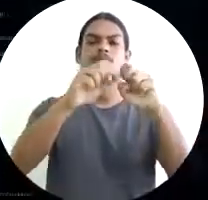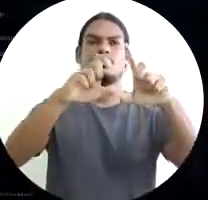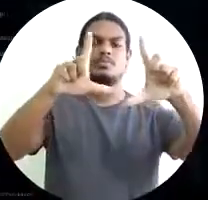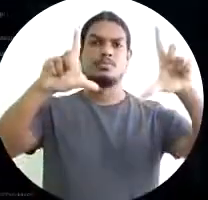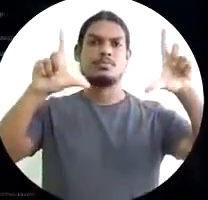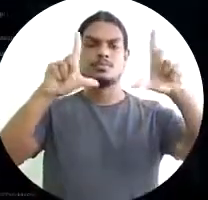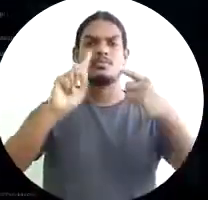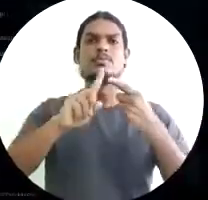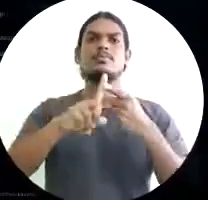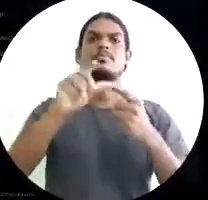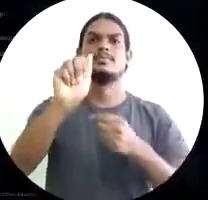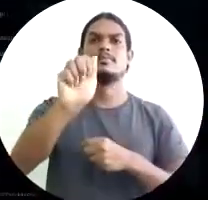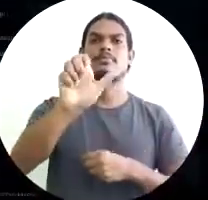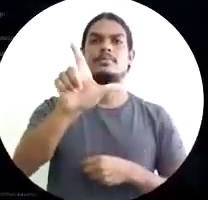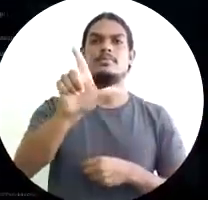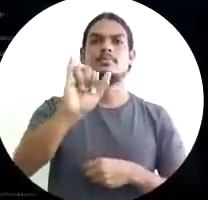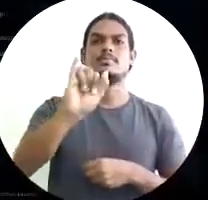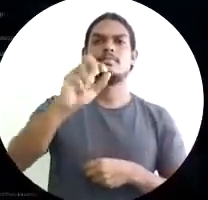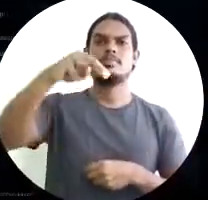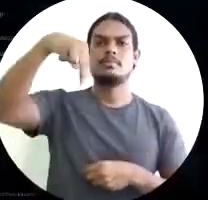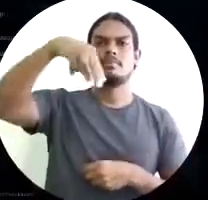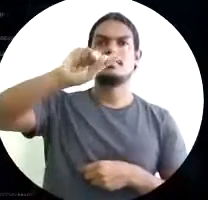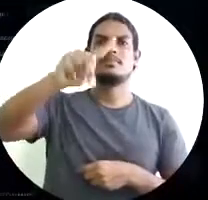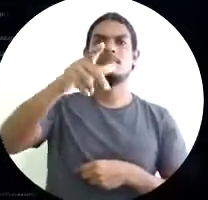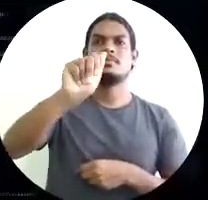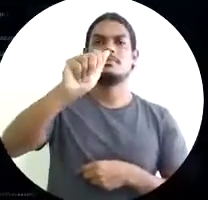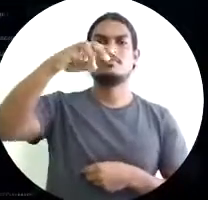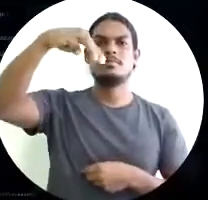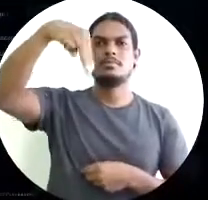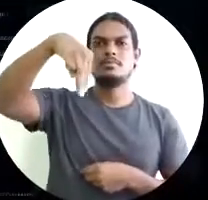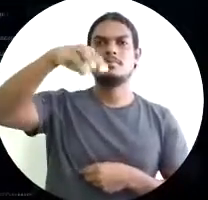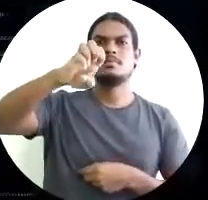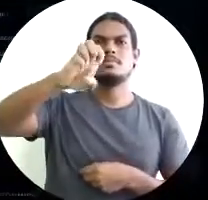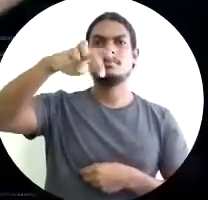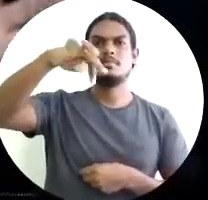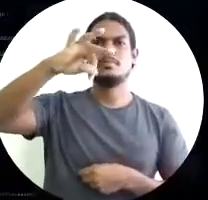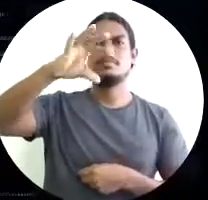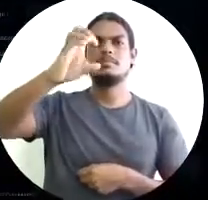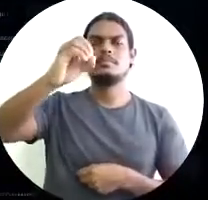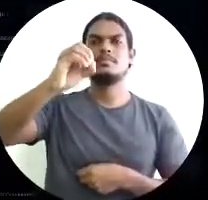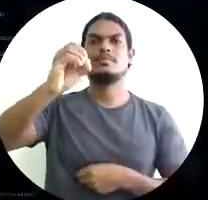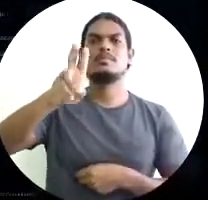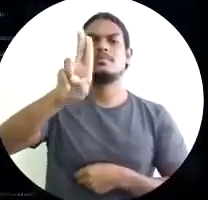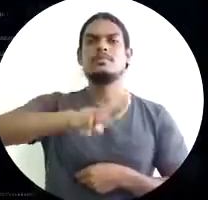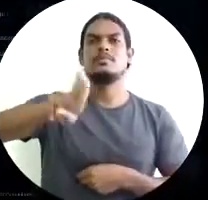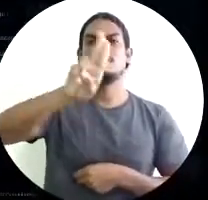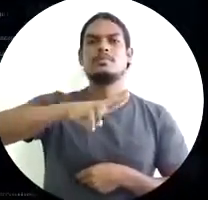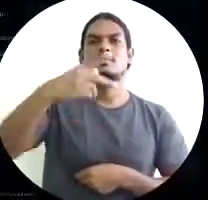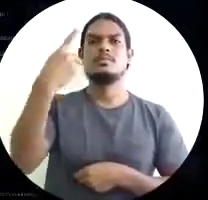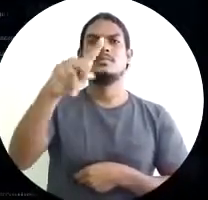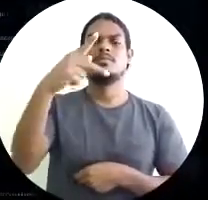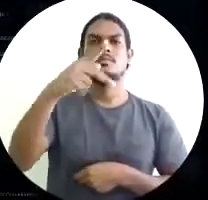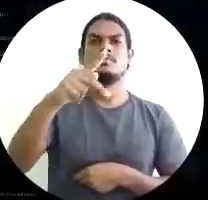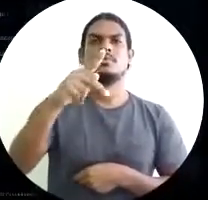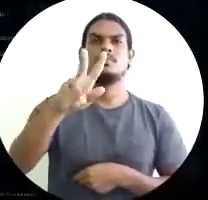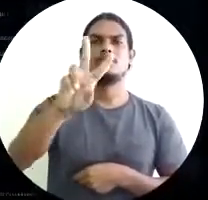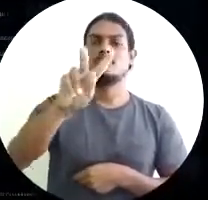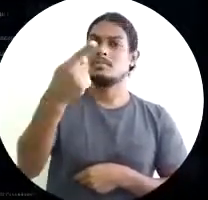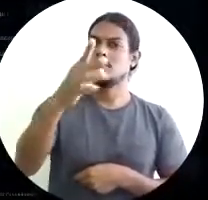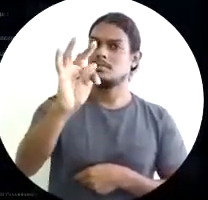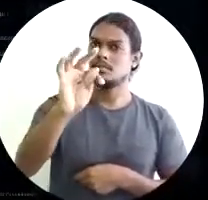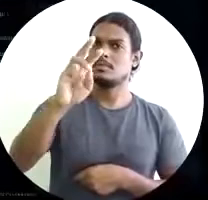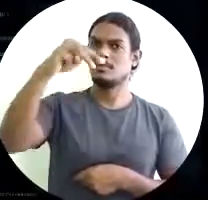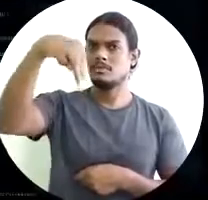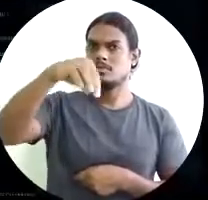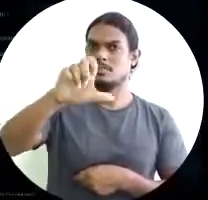center vai deixar tudo centralizado. Então pega essas regras, joga em alguns elementos do teu HTML, observe lá